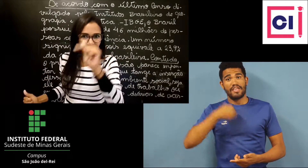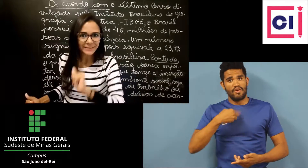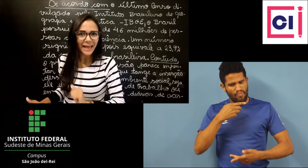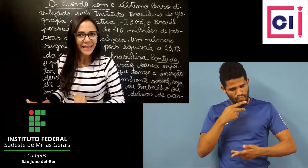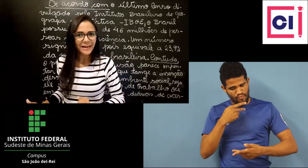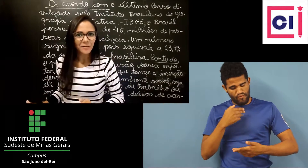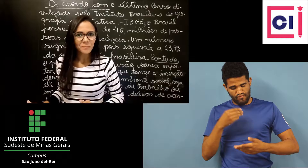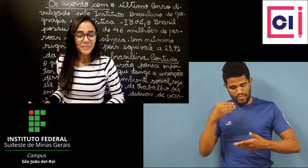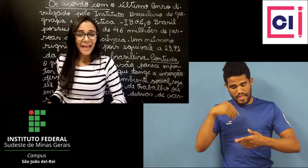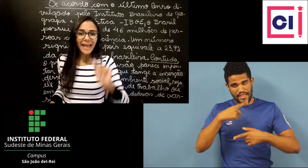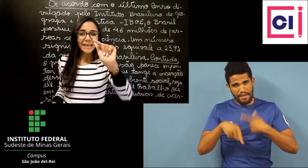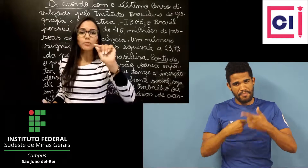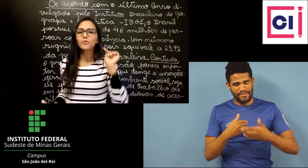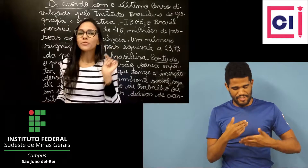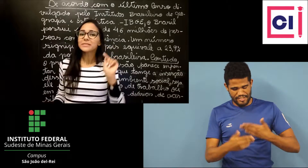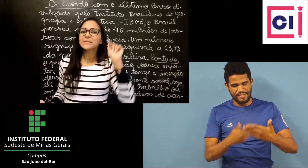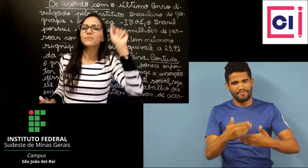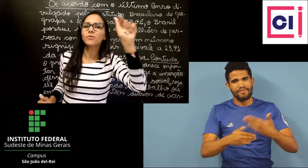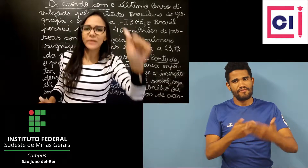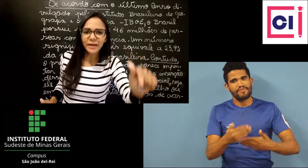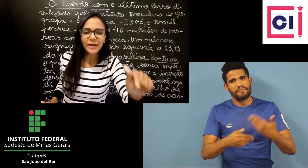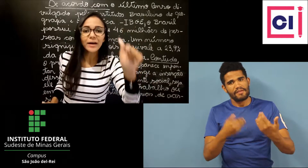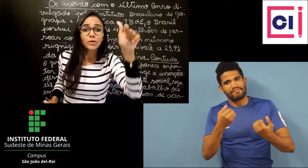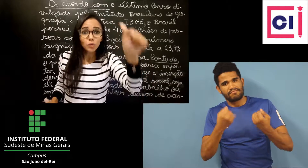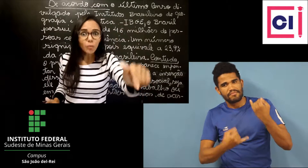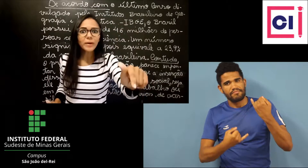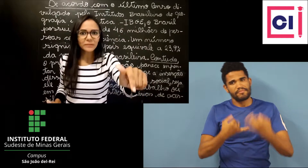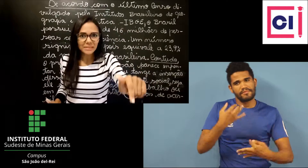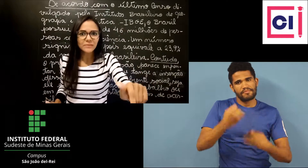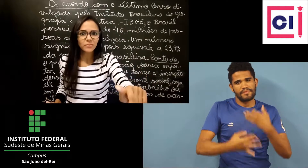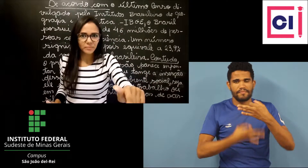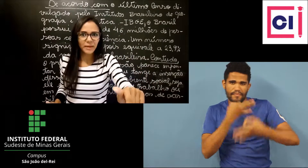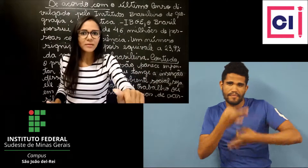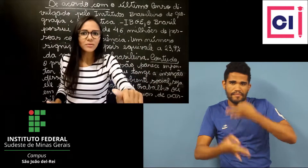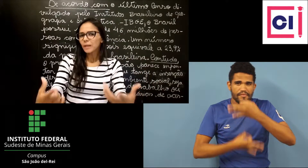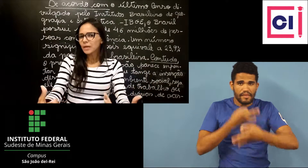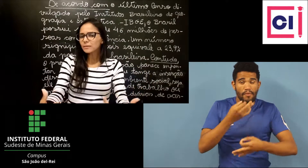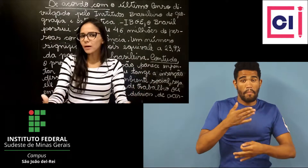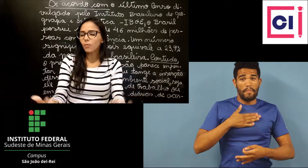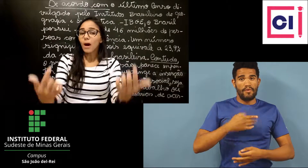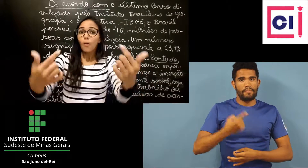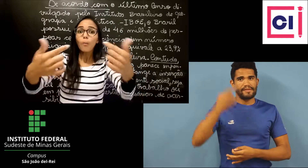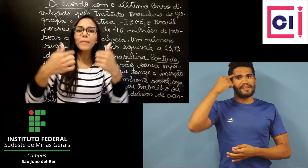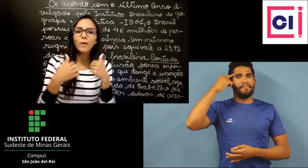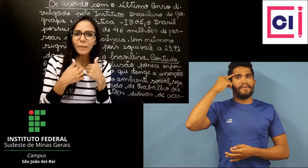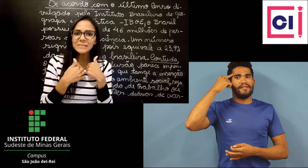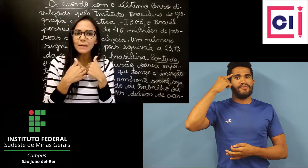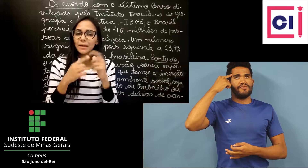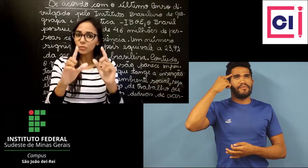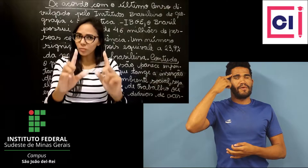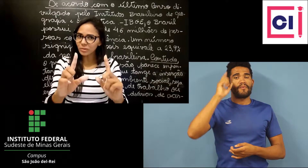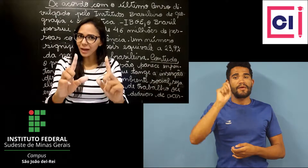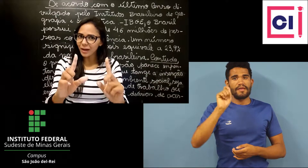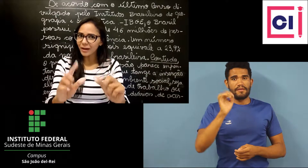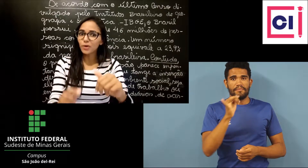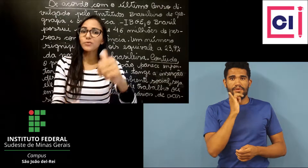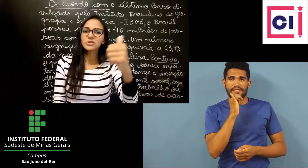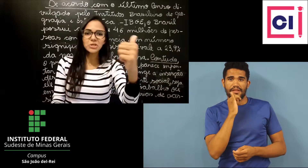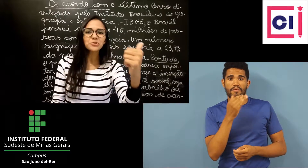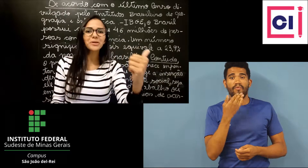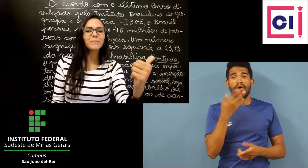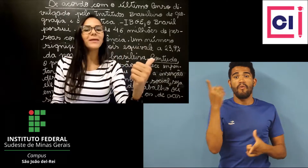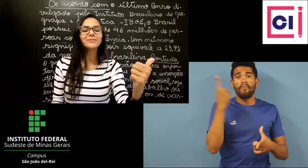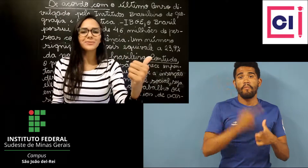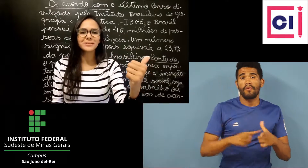a minha ideia, é aquilo que eu vou desenvolver no meu desenvolvimento. Então, o meu pensamento, vamos lá, eu